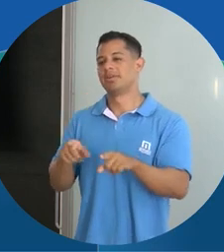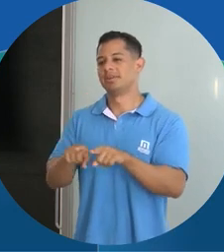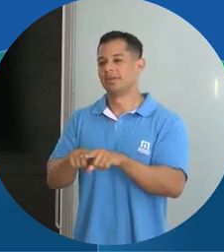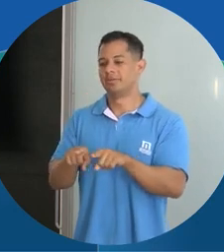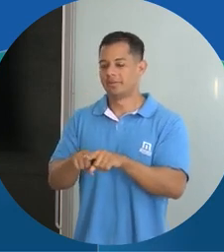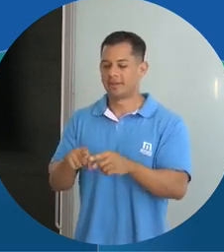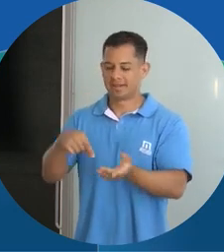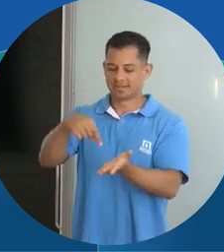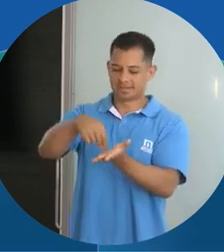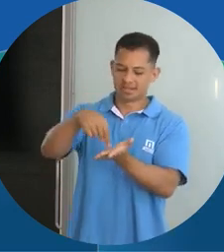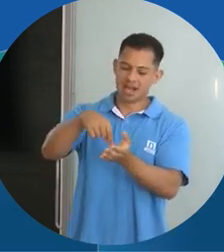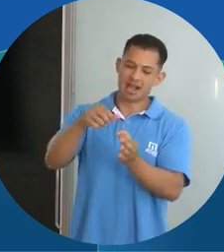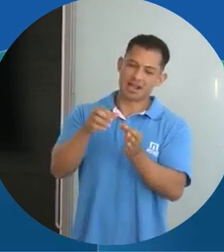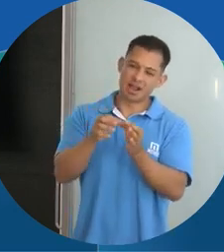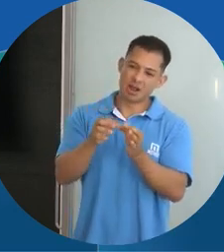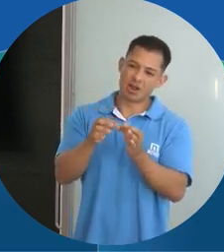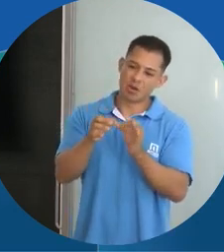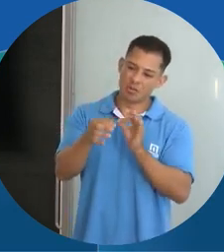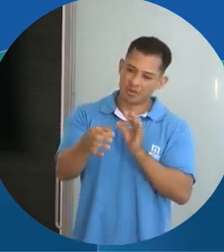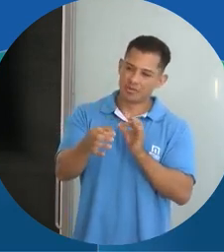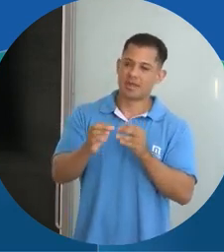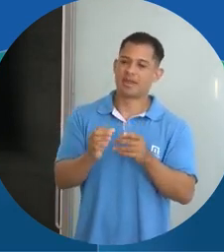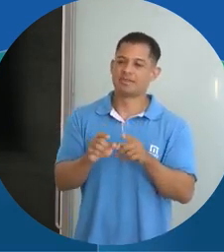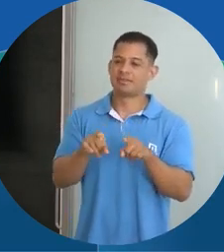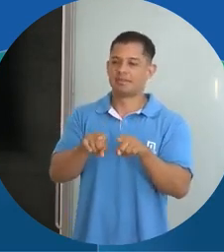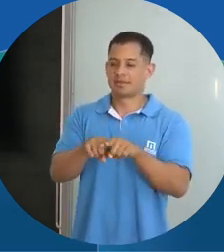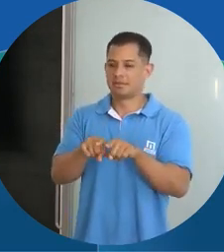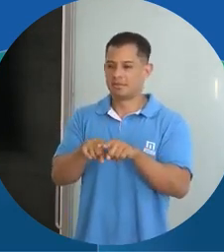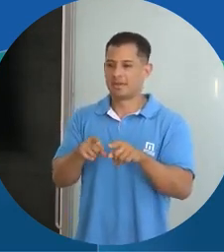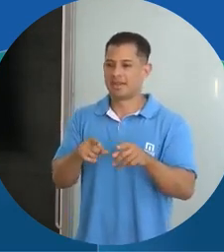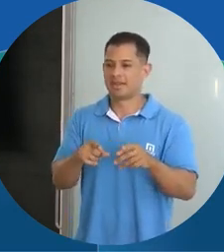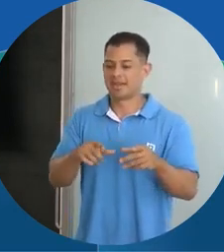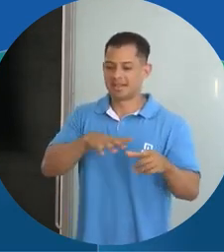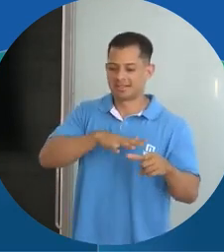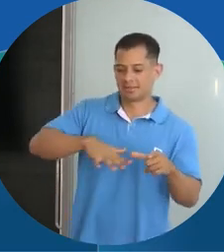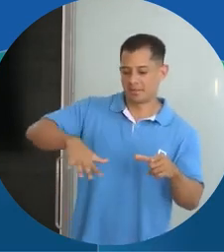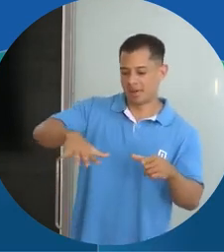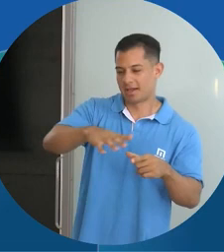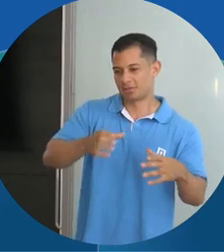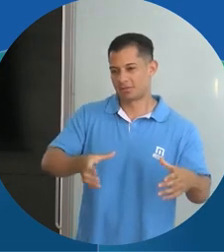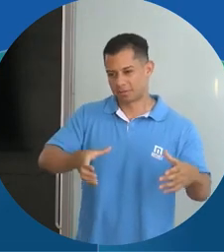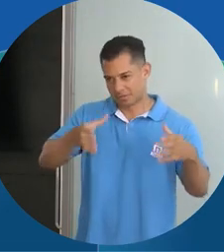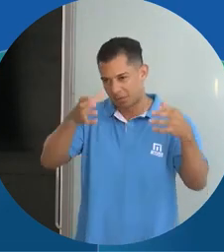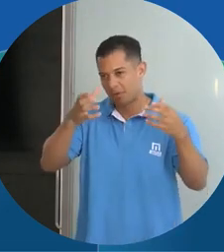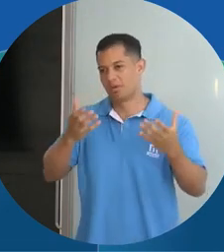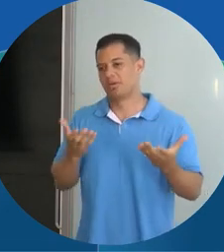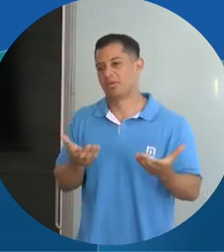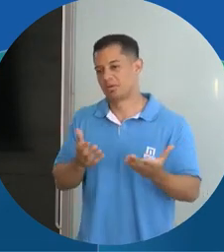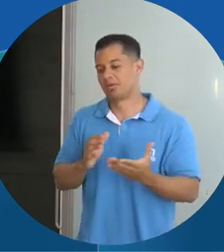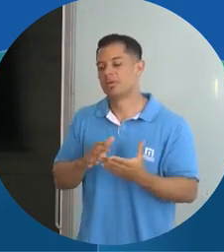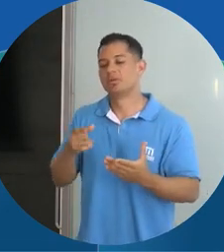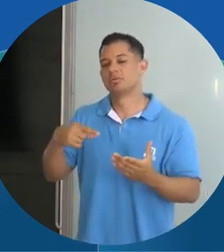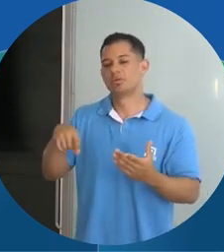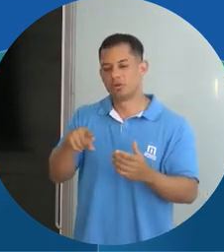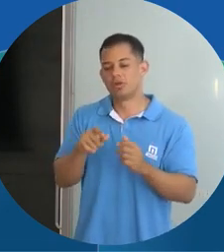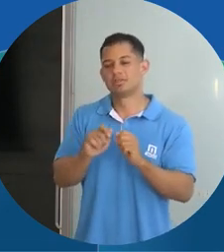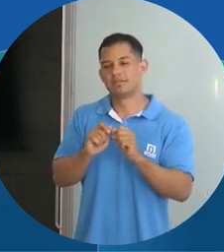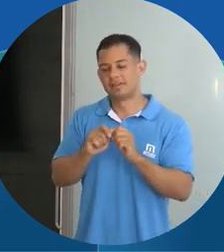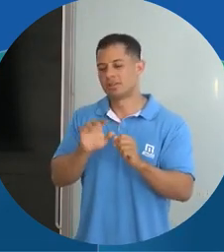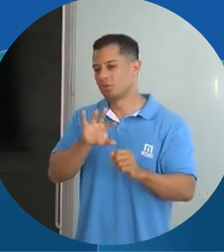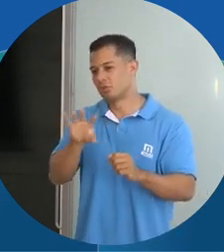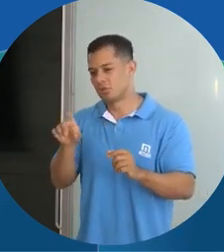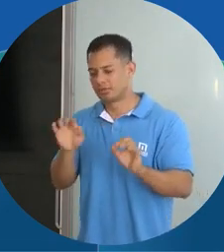espaço para a execução dos blocos, a gente faz toda essa composição e a gente